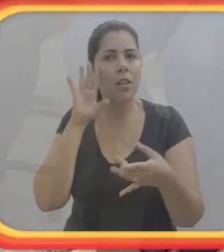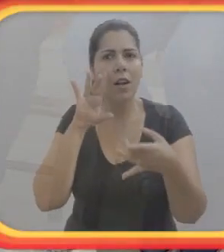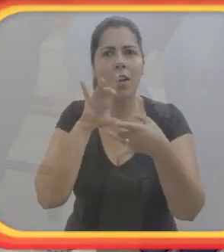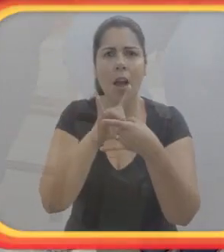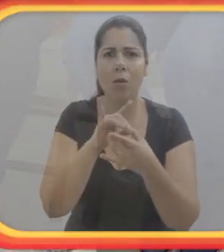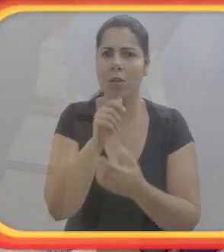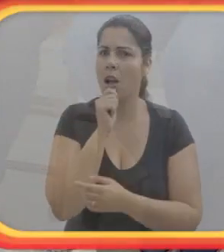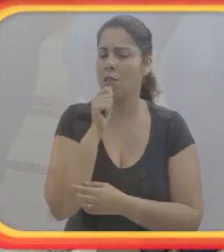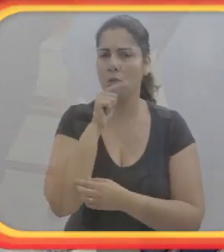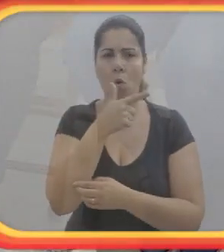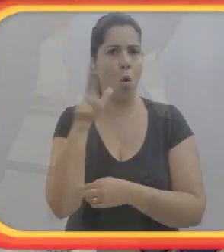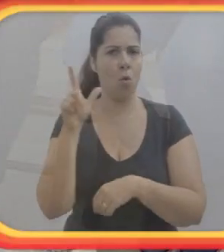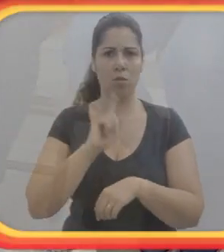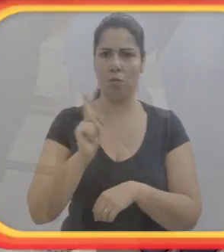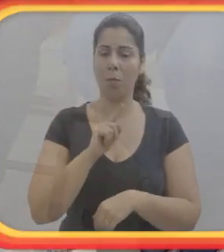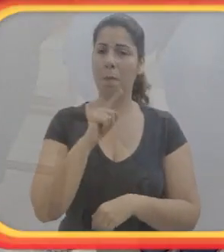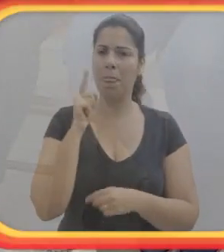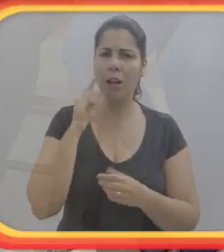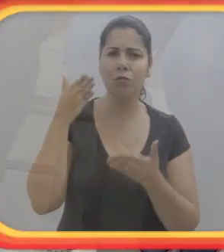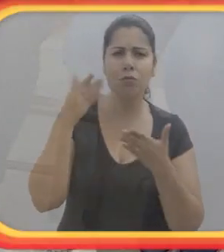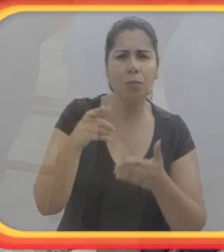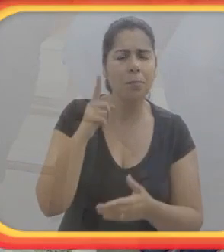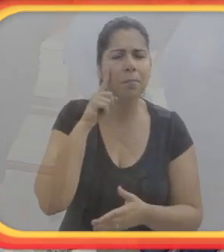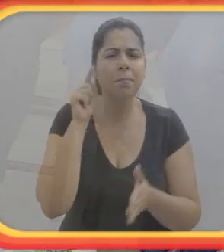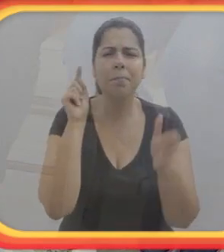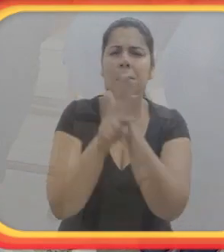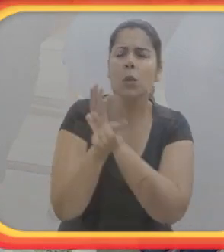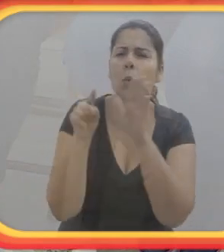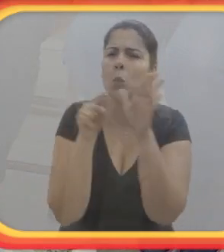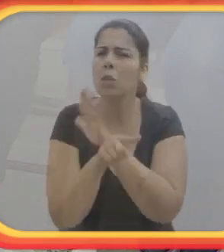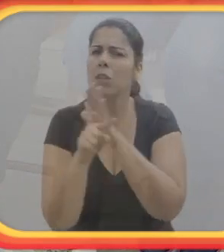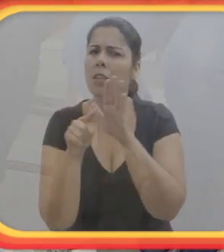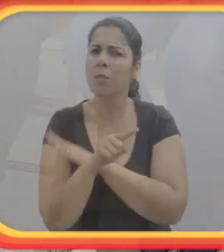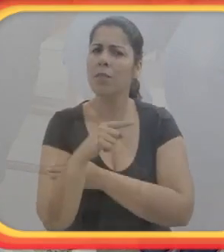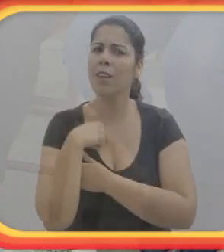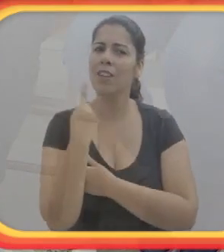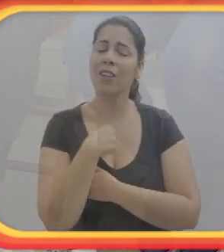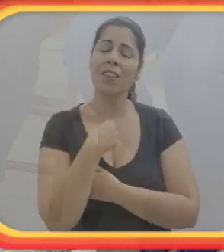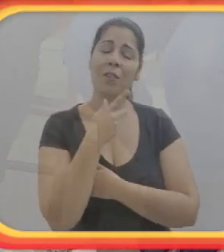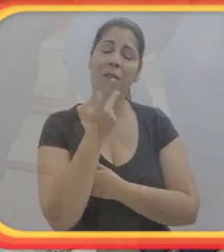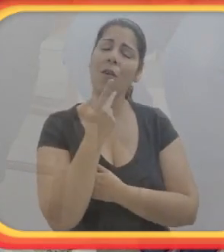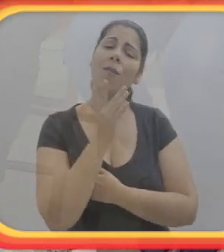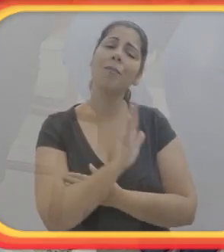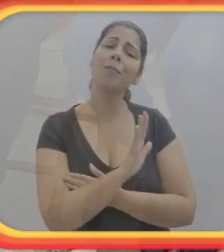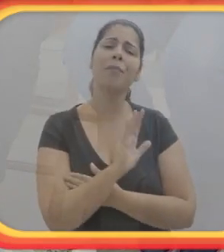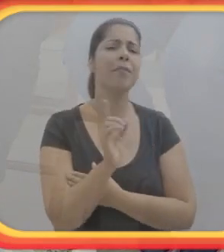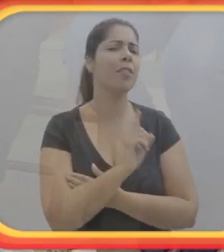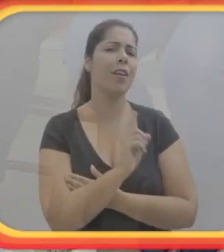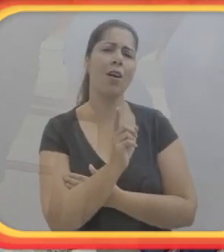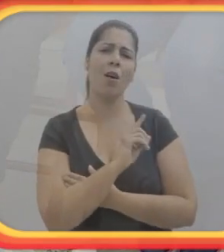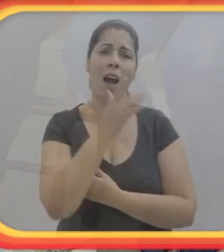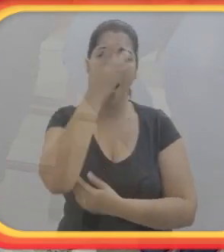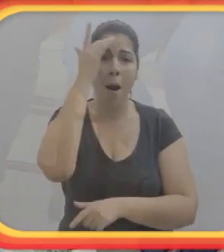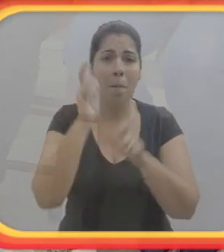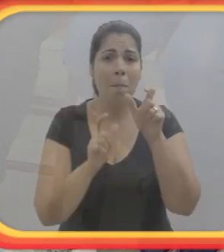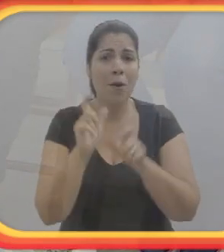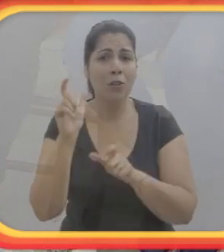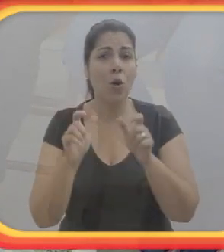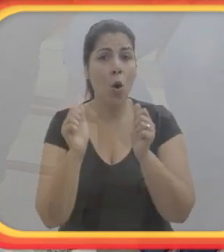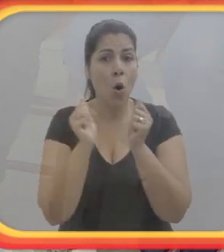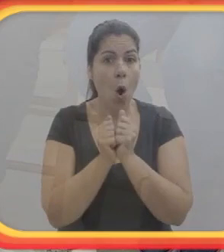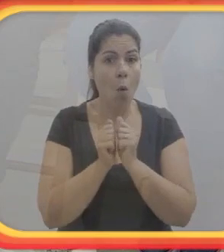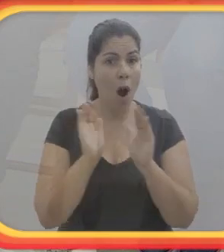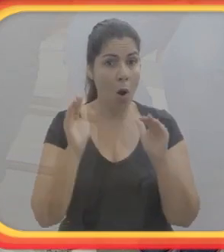ele participasse de todas as caminhadas, toda essa movimentação em prol do autismo, ele participava. Ele só não tinha